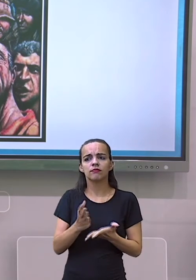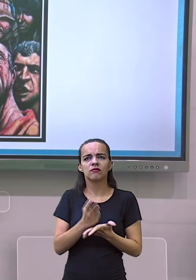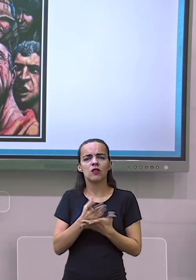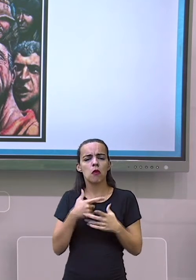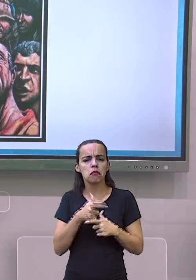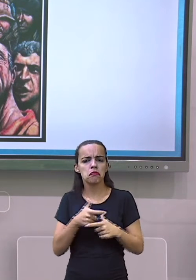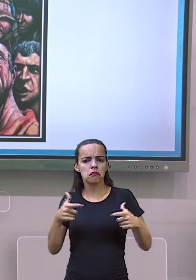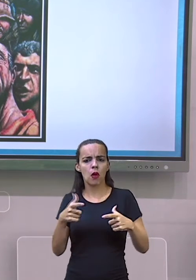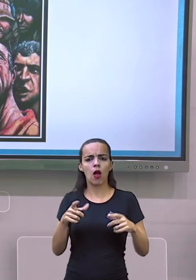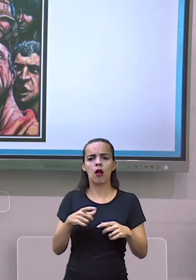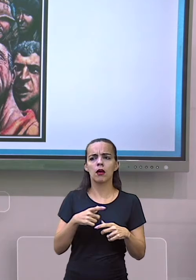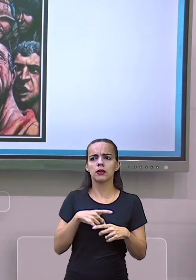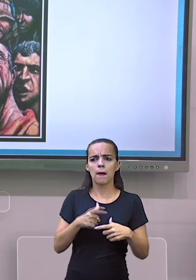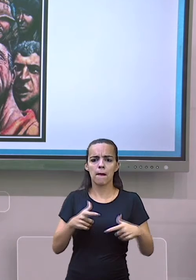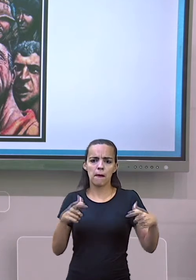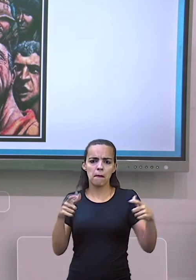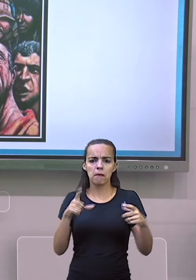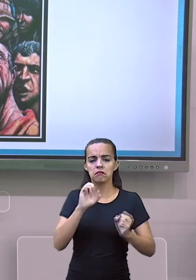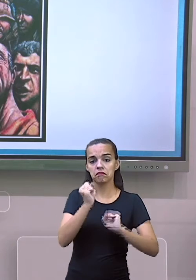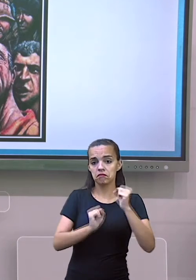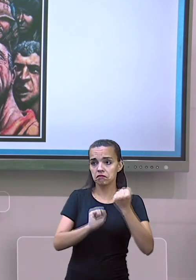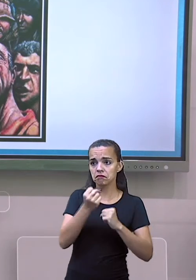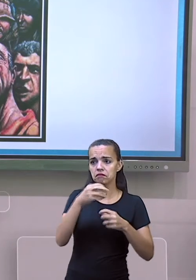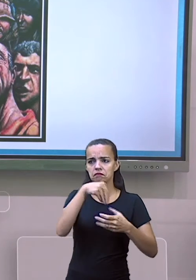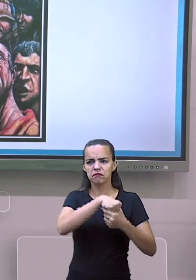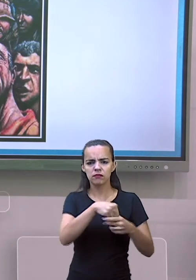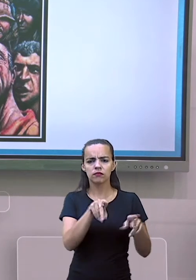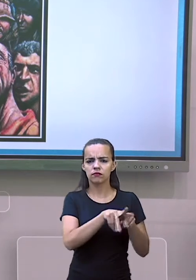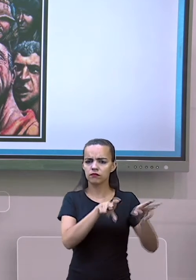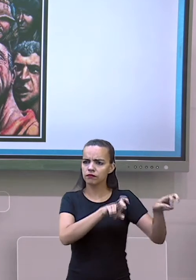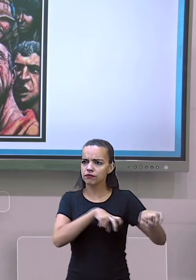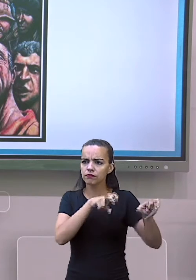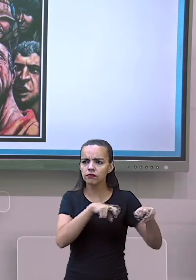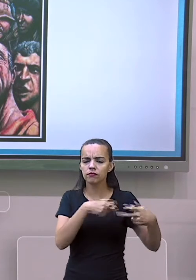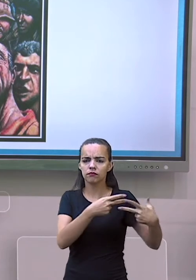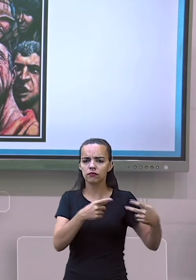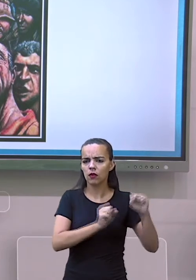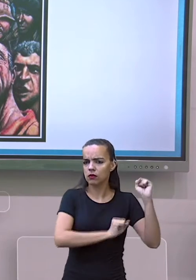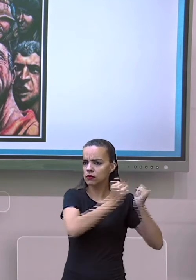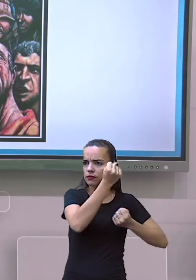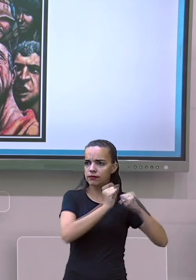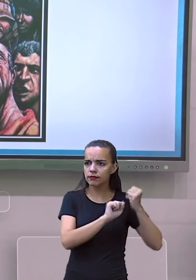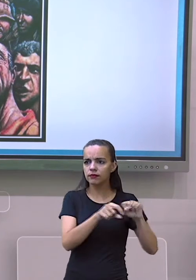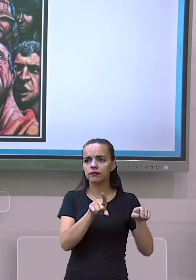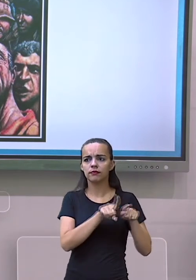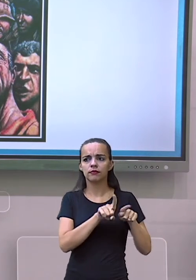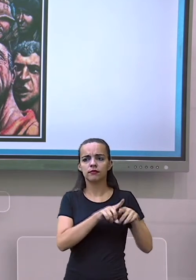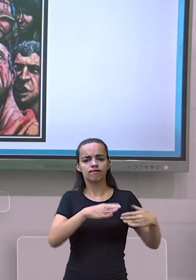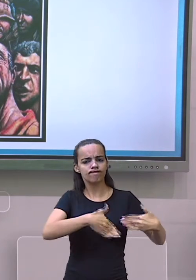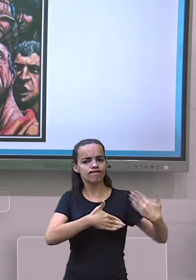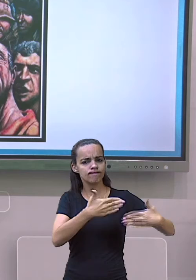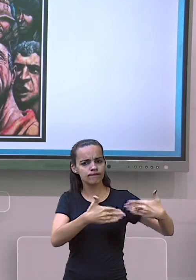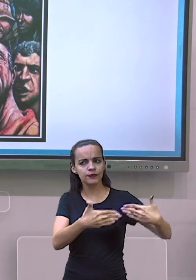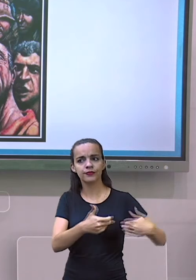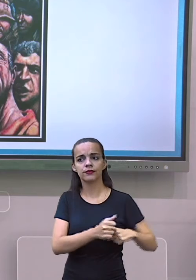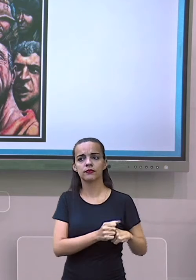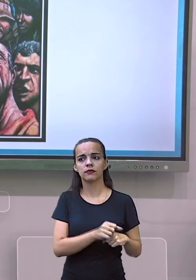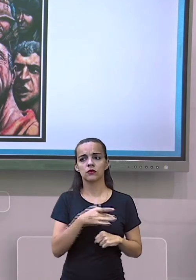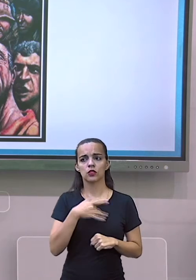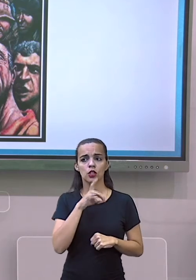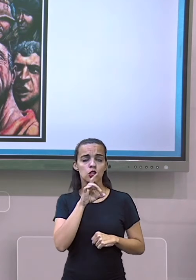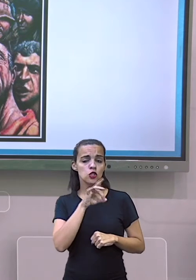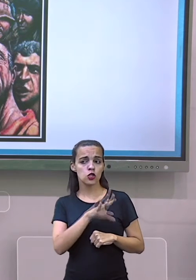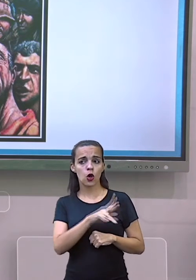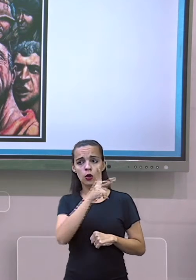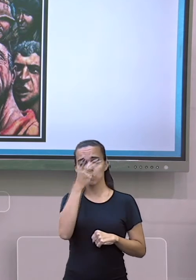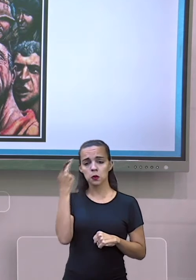meios de produção, como as grandes propriedades rurais e as grandes fábricas, e o do proletariado, que são os